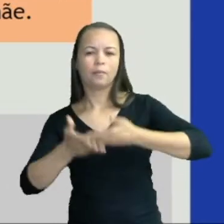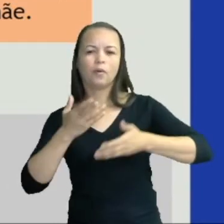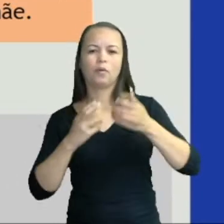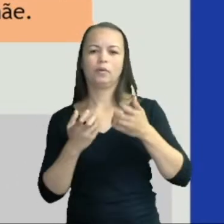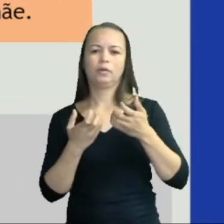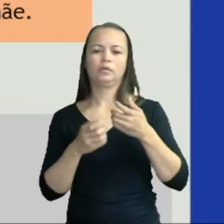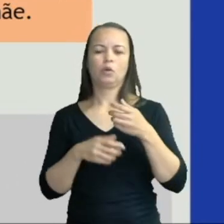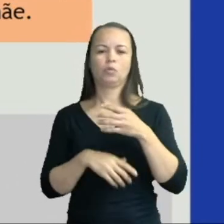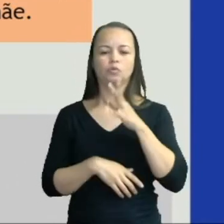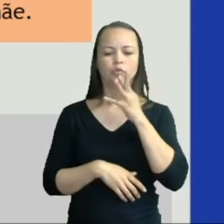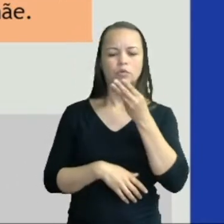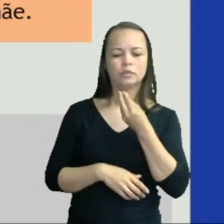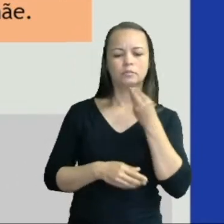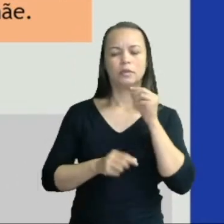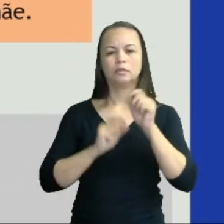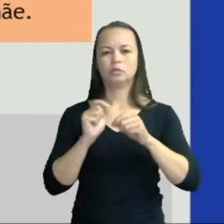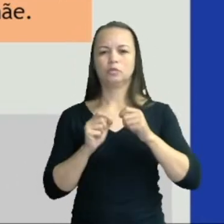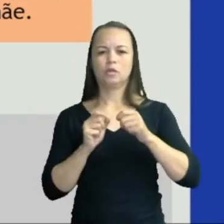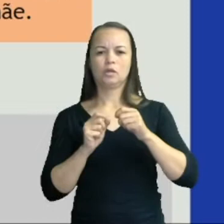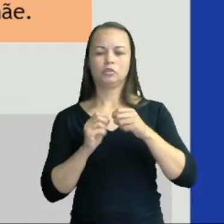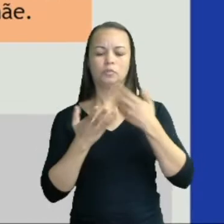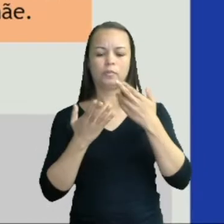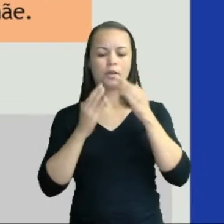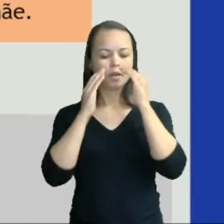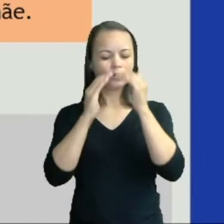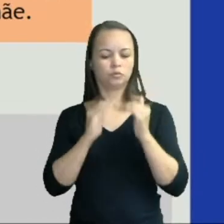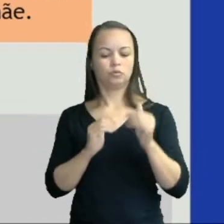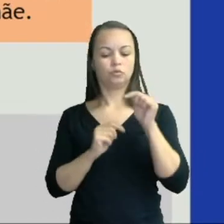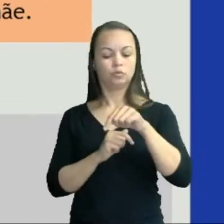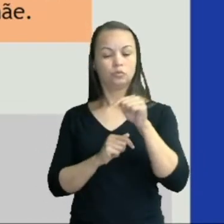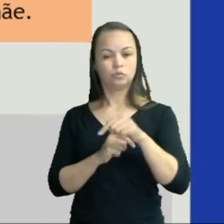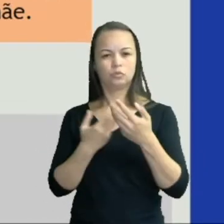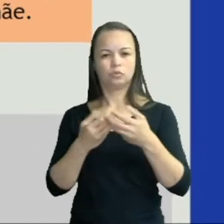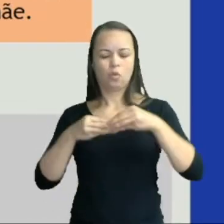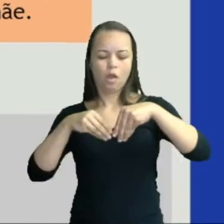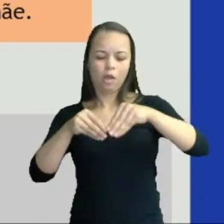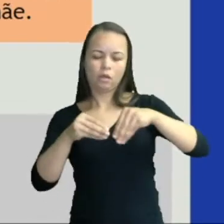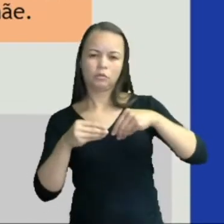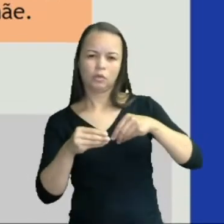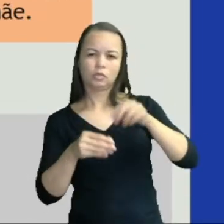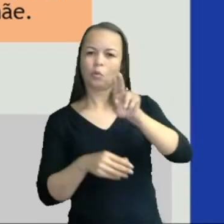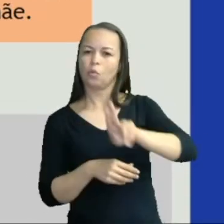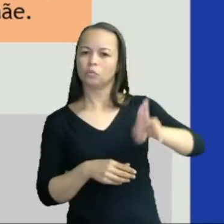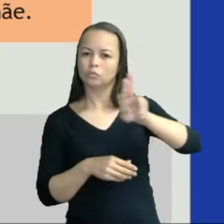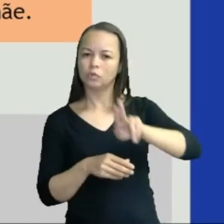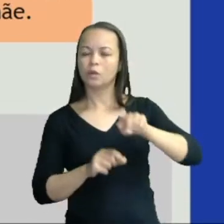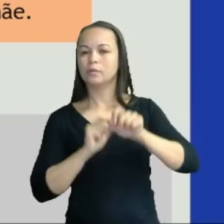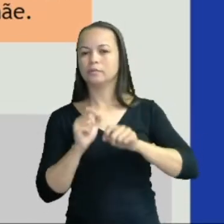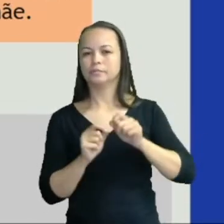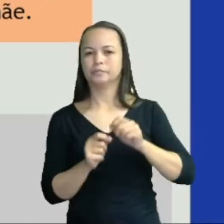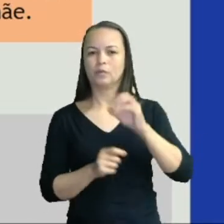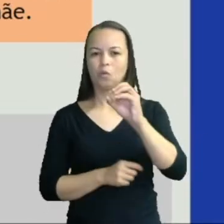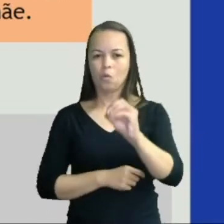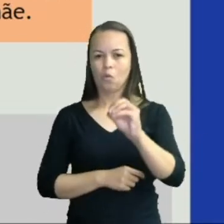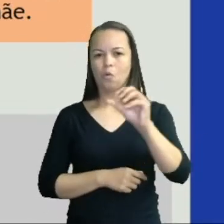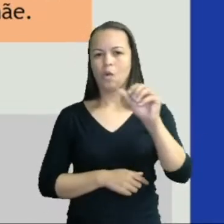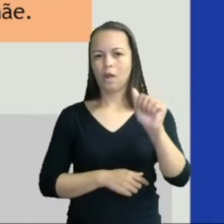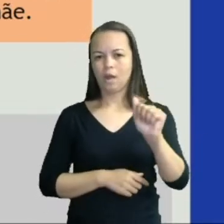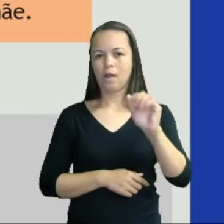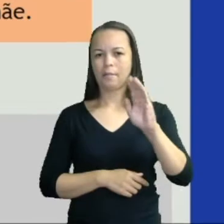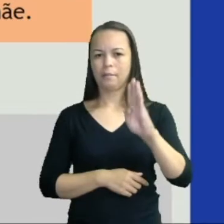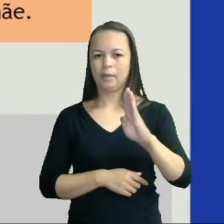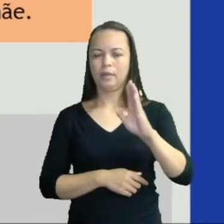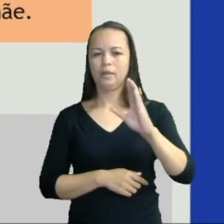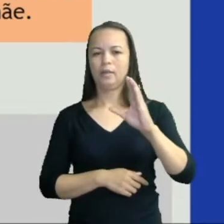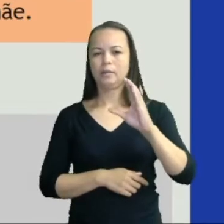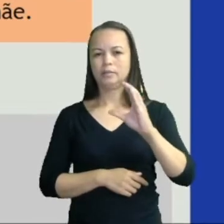elaboram-se os conhecimentos a respeito dos horizontes do solo, assim nomeados O, A, B,